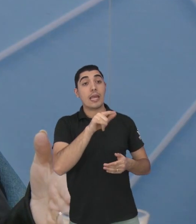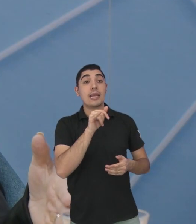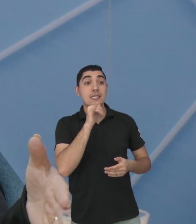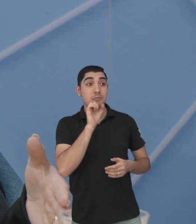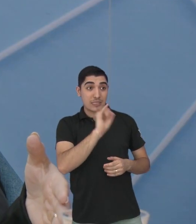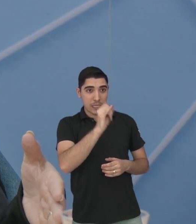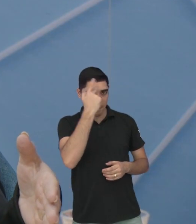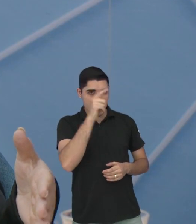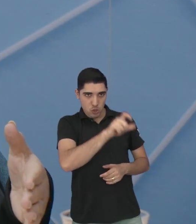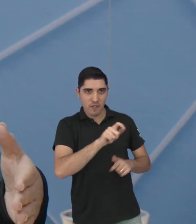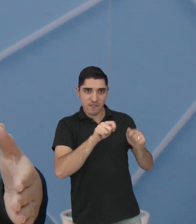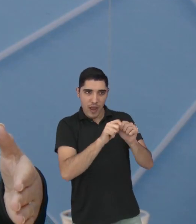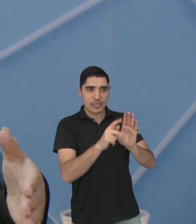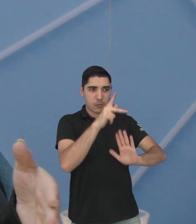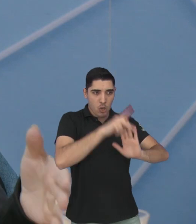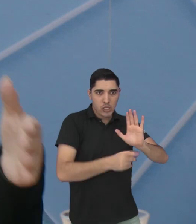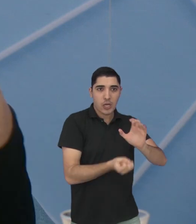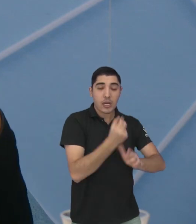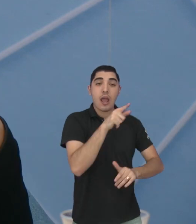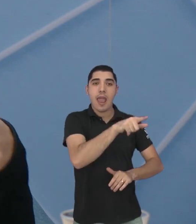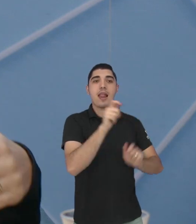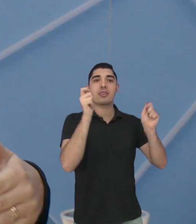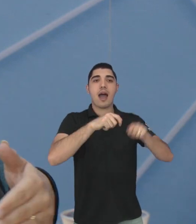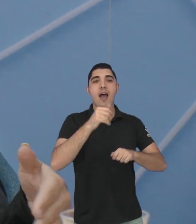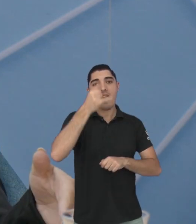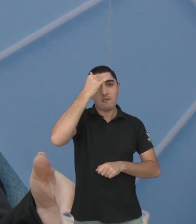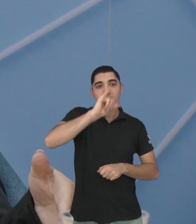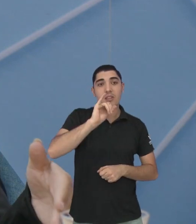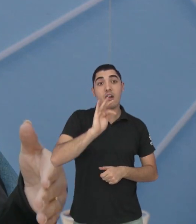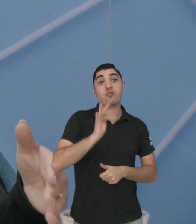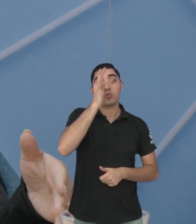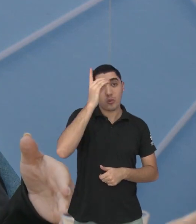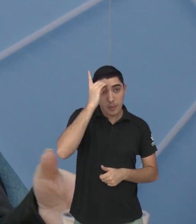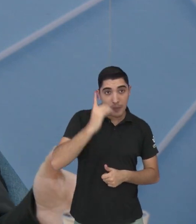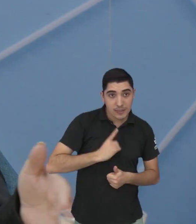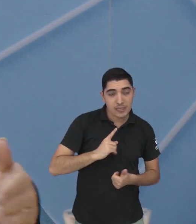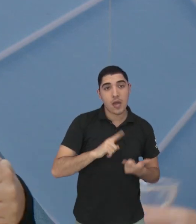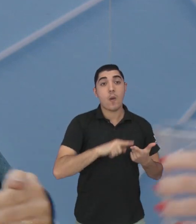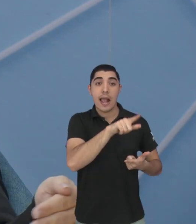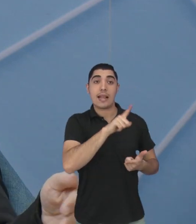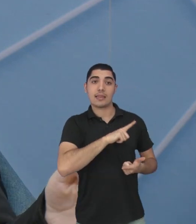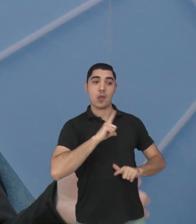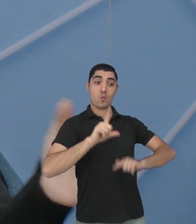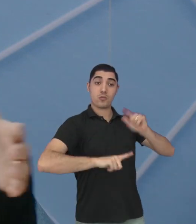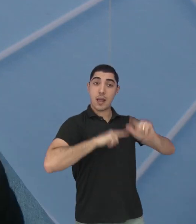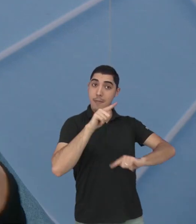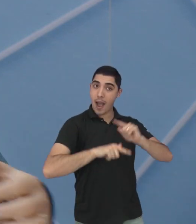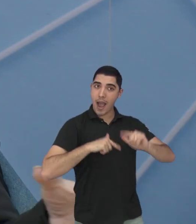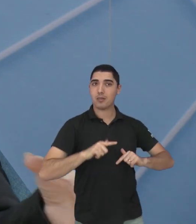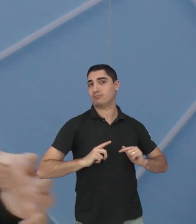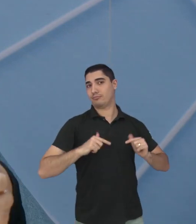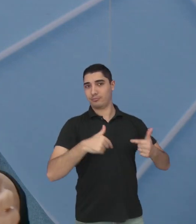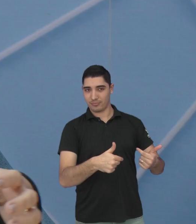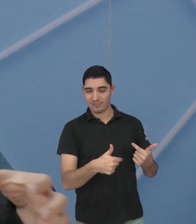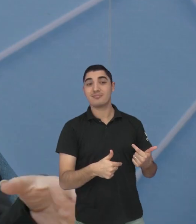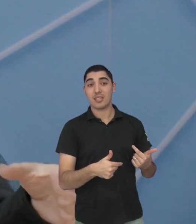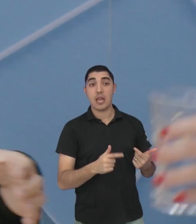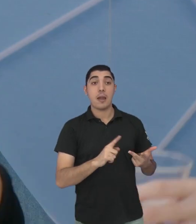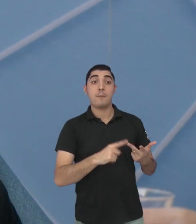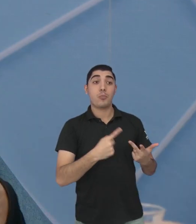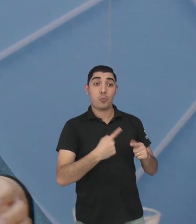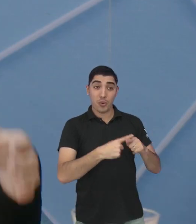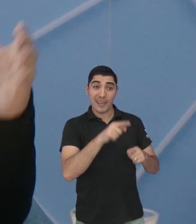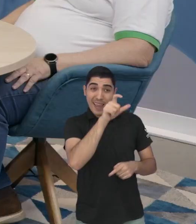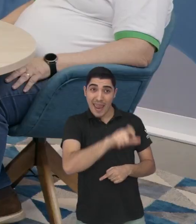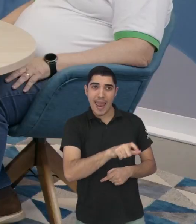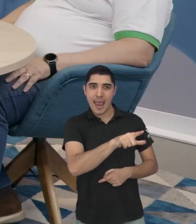depressão, né? Ocupa também a mente, né? Ocupar a mente e poder transformar. Ela vai colocar a energia dela